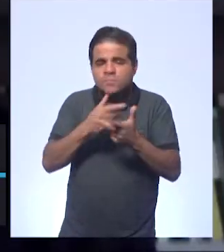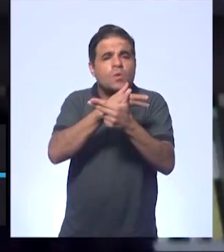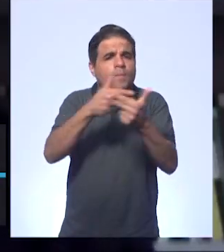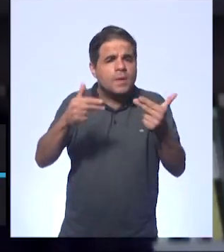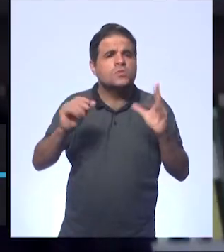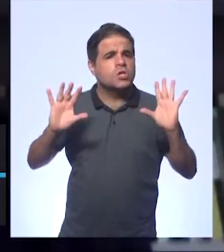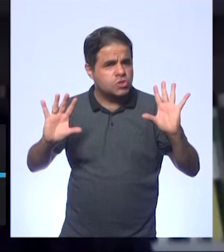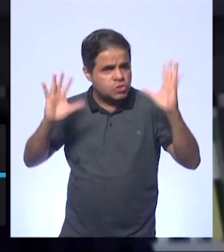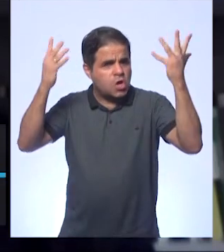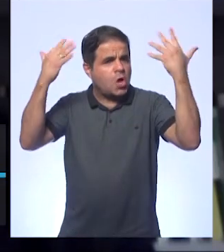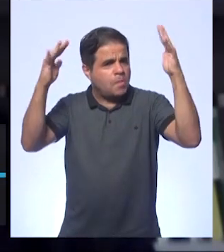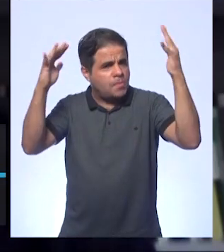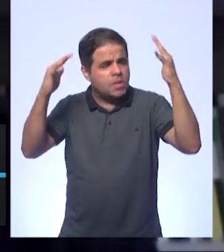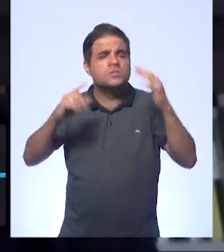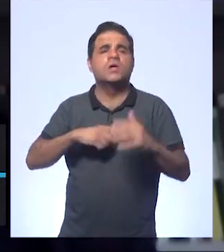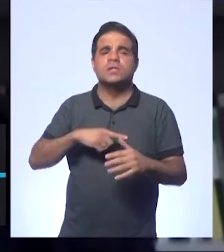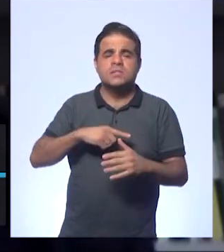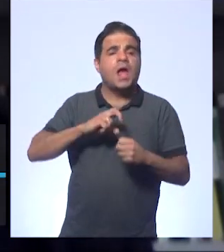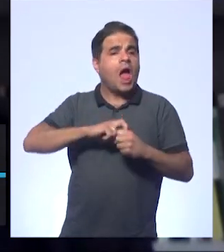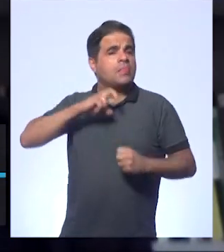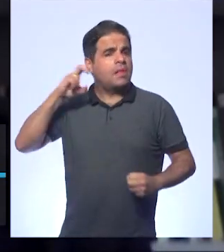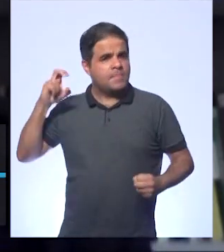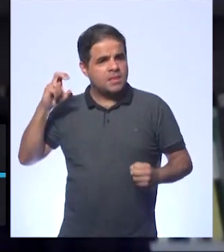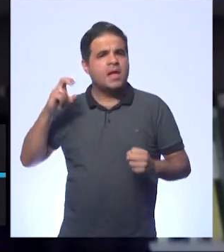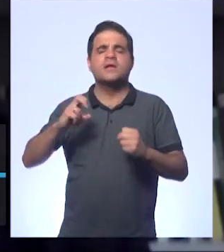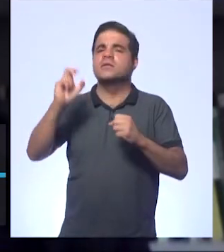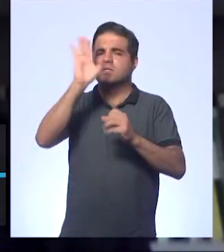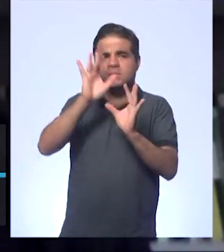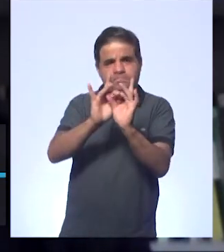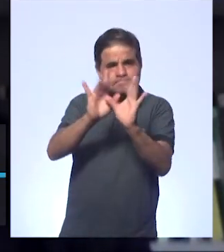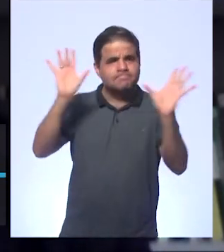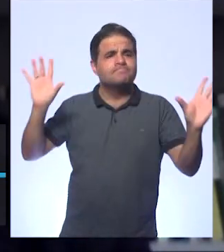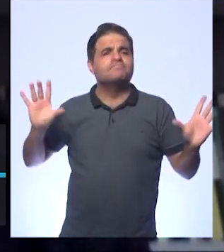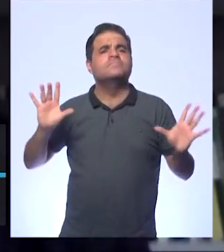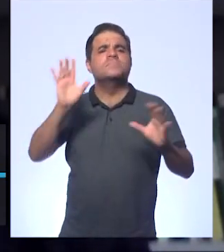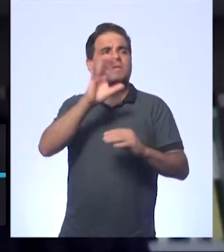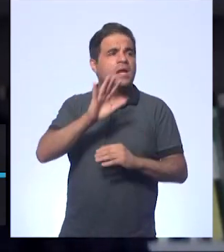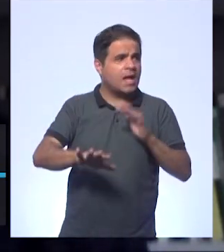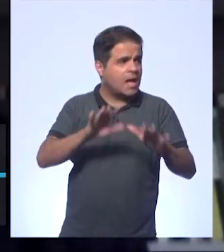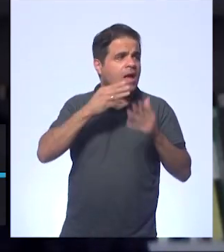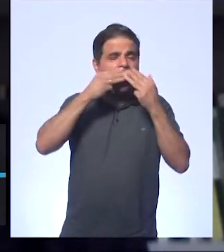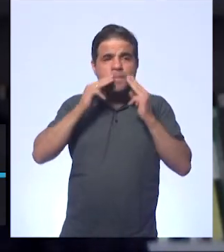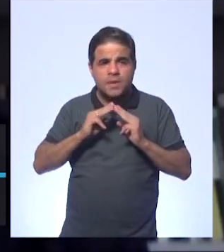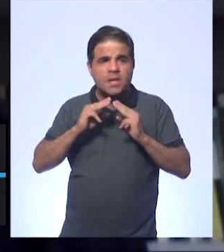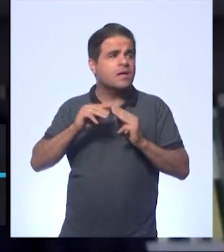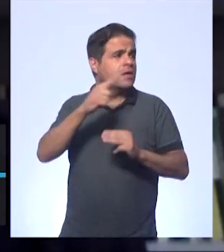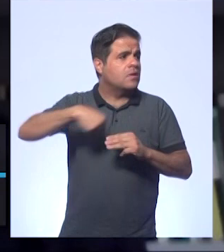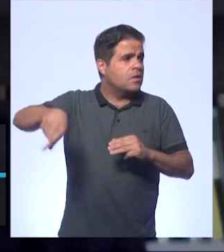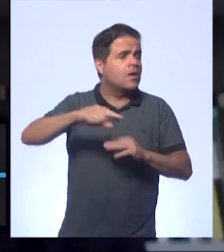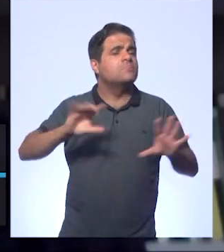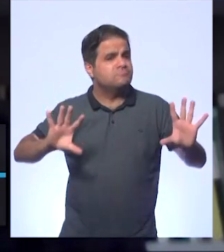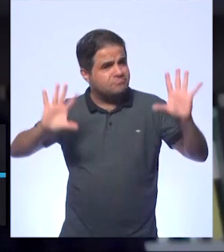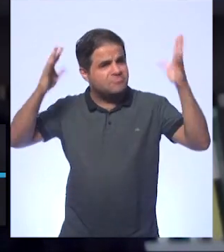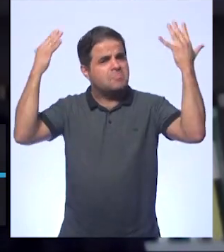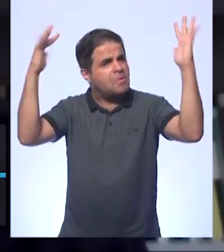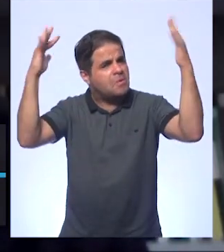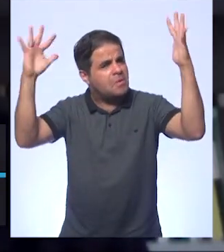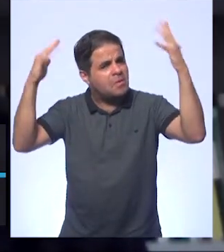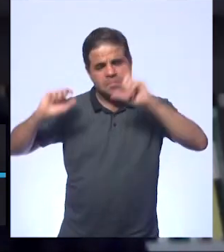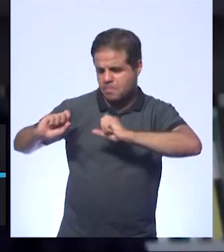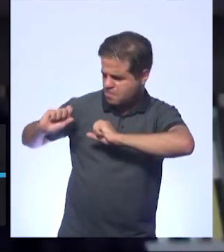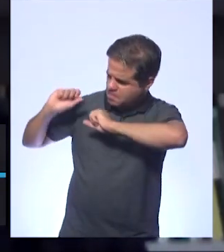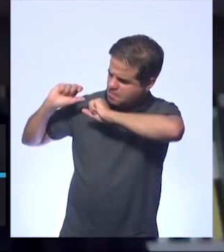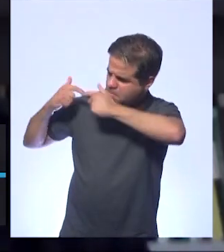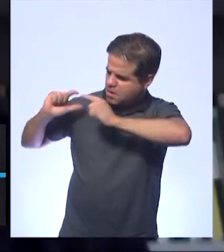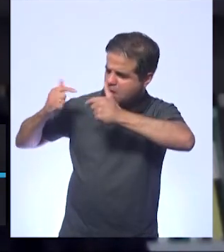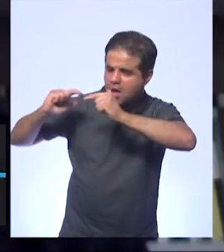das comemorações é de hoje, né, da independência, né, em Moçambique. Então, mas muitas das vezes, em muitos eventos, nós comemoramos eventos